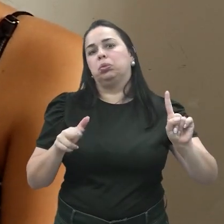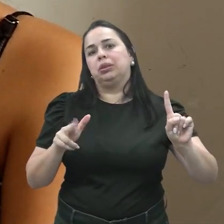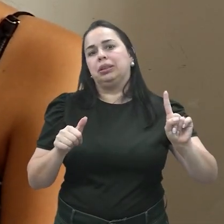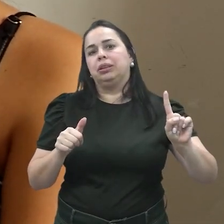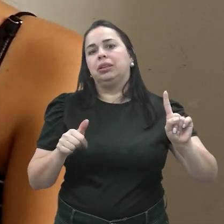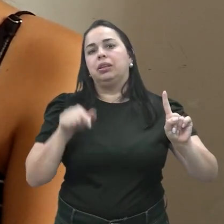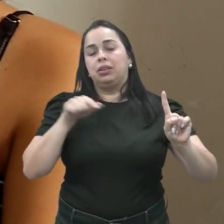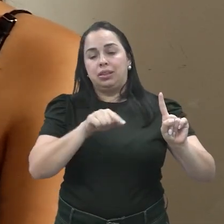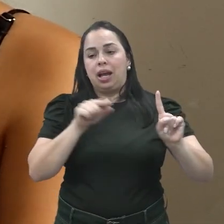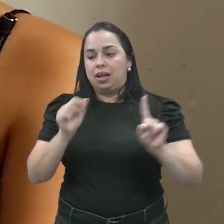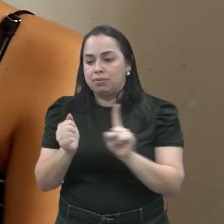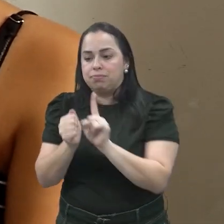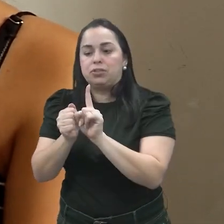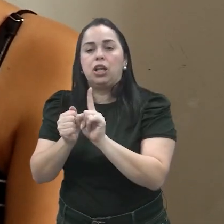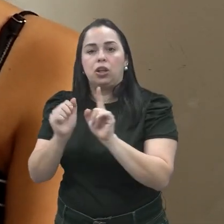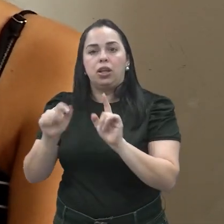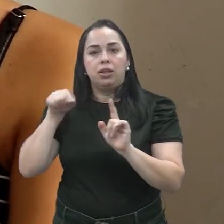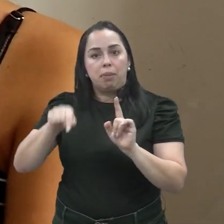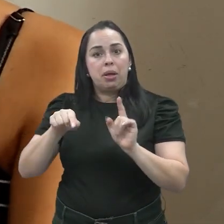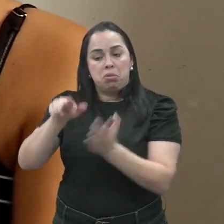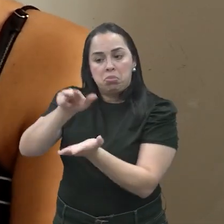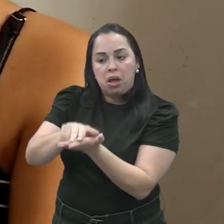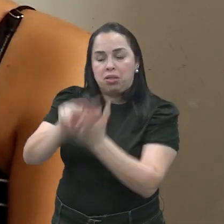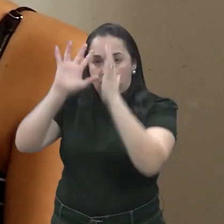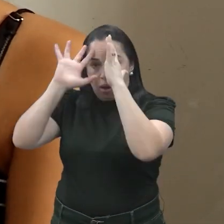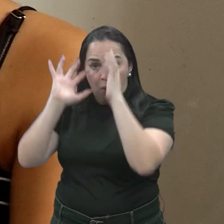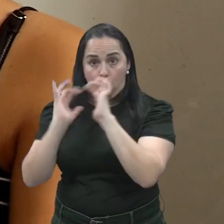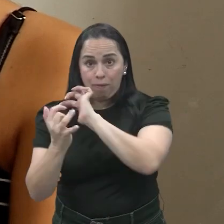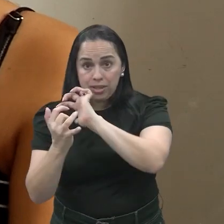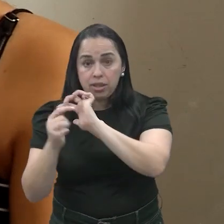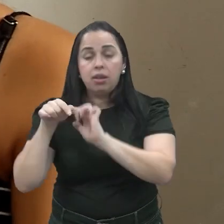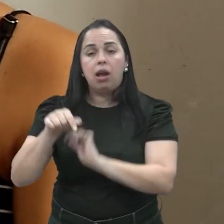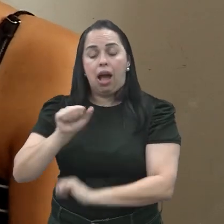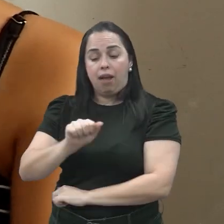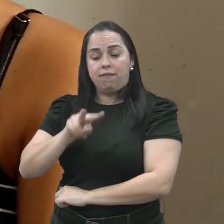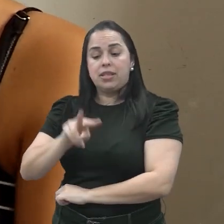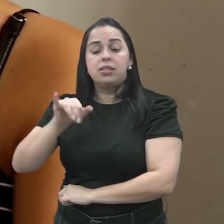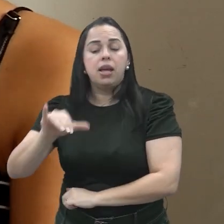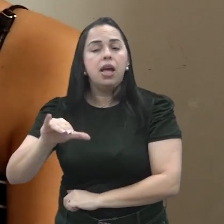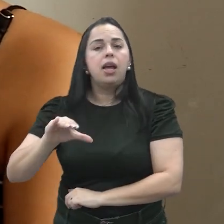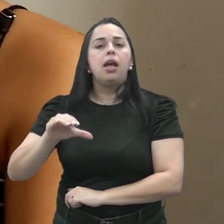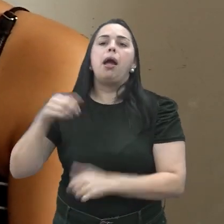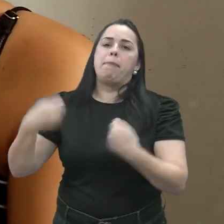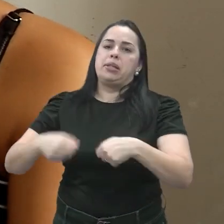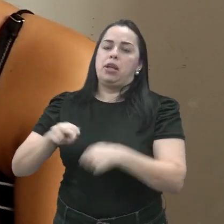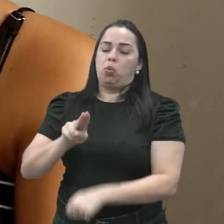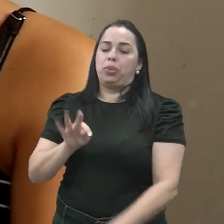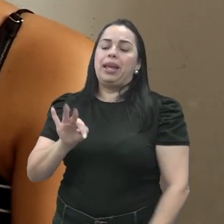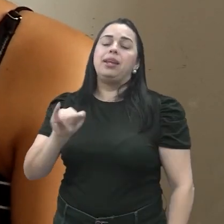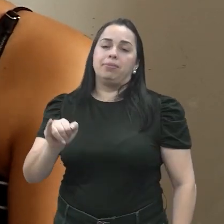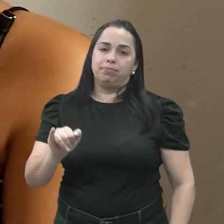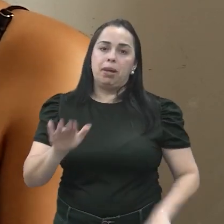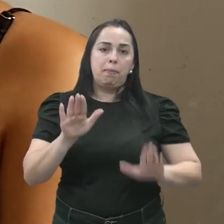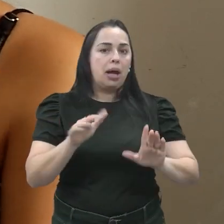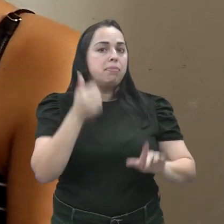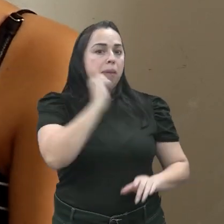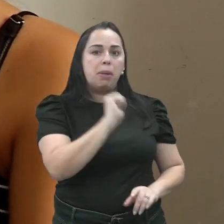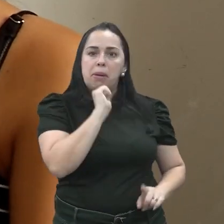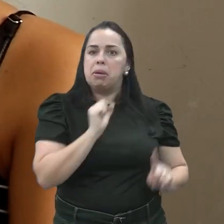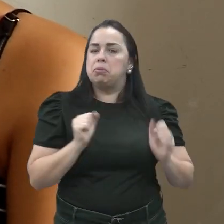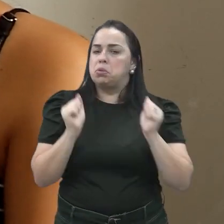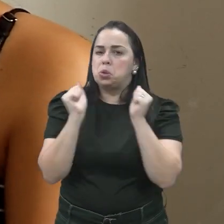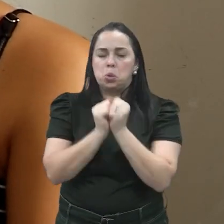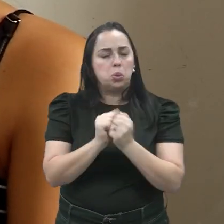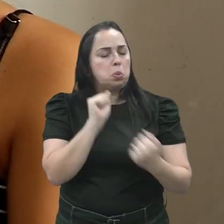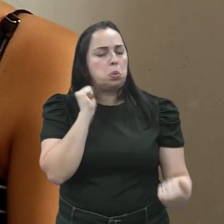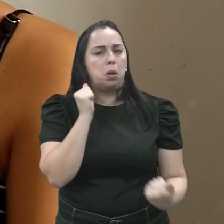saiu. Quando eu tive AVC, ela só teve que sair porque eu fiquei realmente na UTI. Aí ali foi um processo que eu fiquei sozinha. Mas